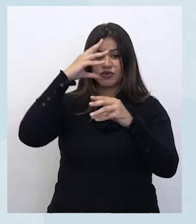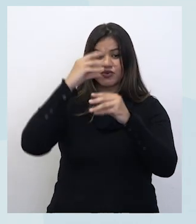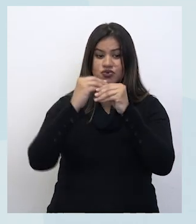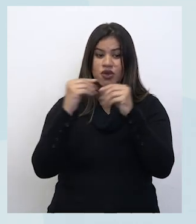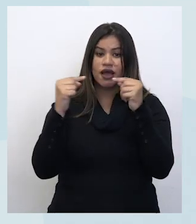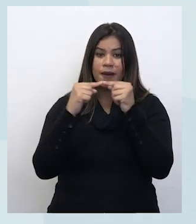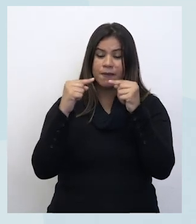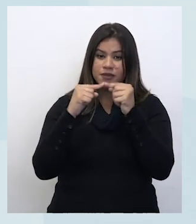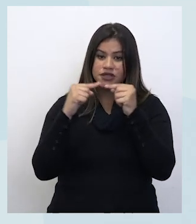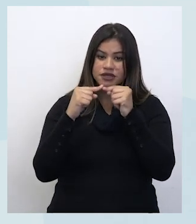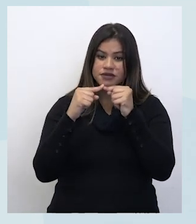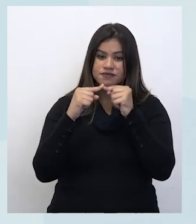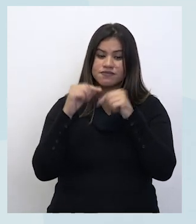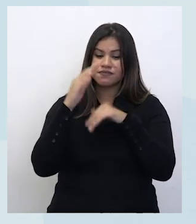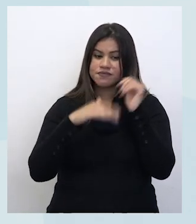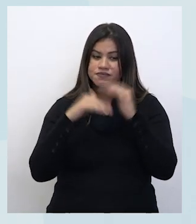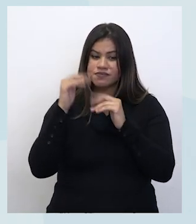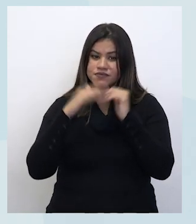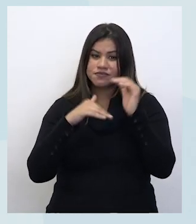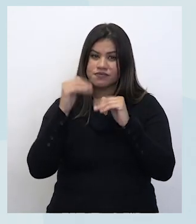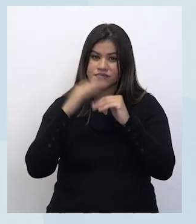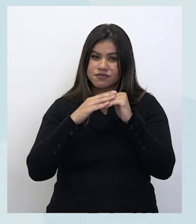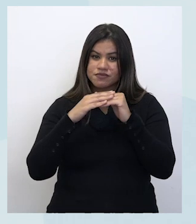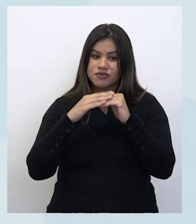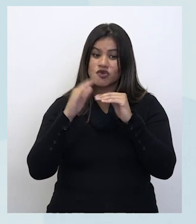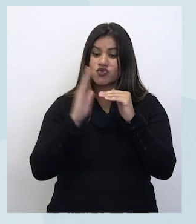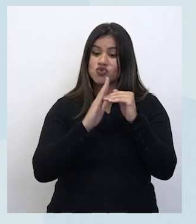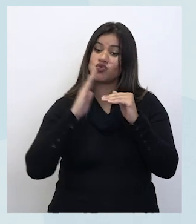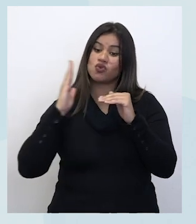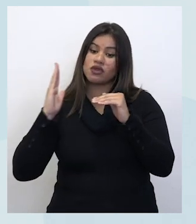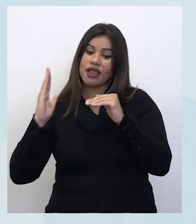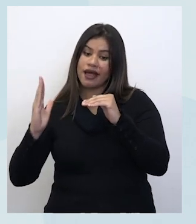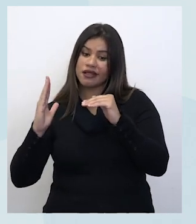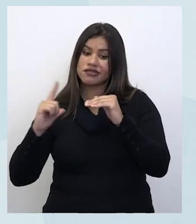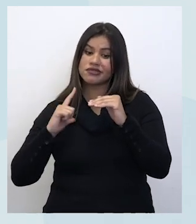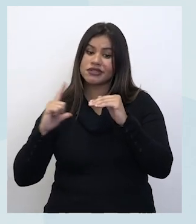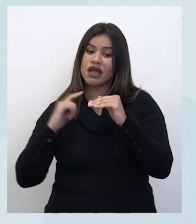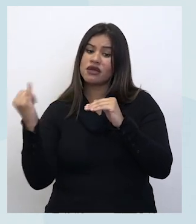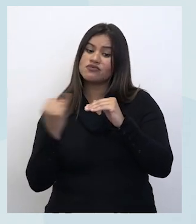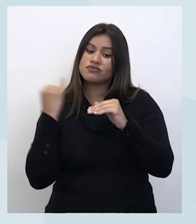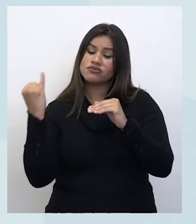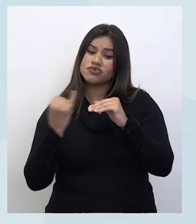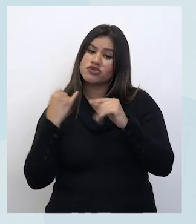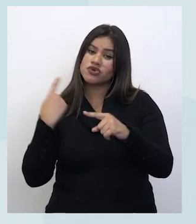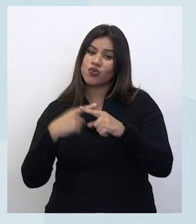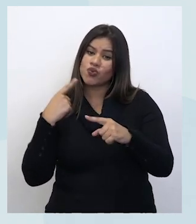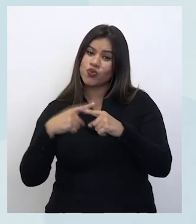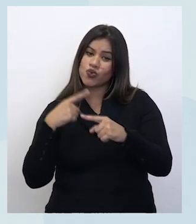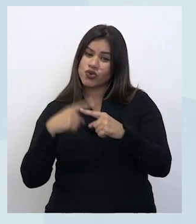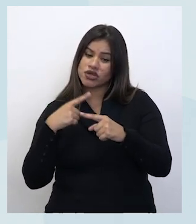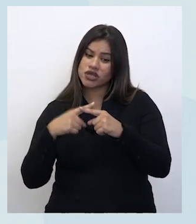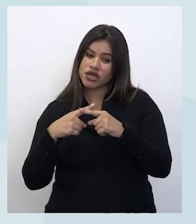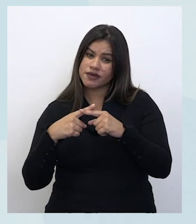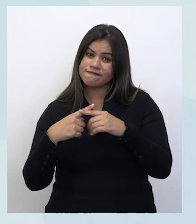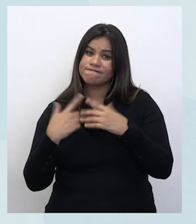competência socioemocional. Ao lado dessa definição, a gente tem por que é tão importante desenvolver essa